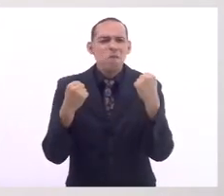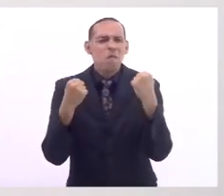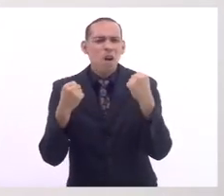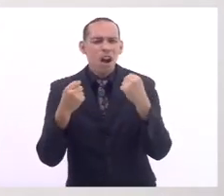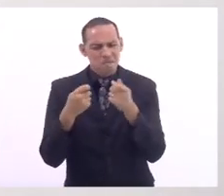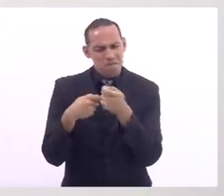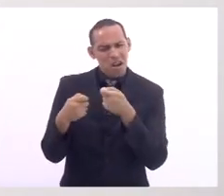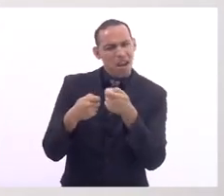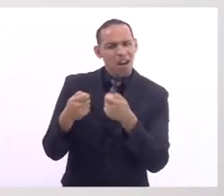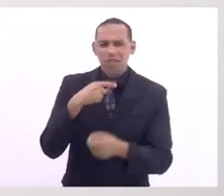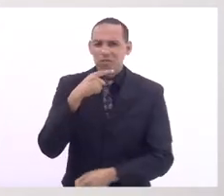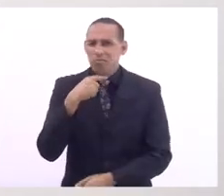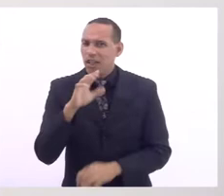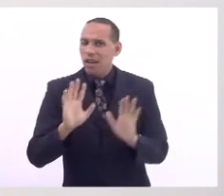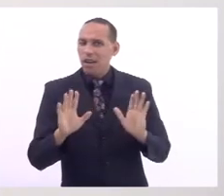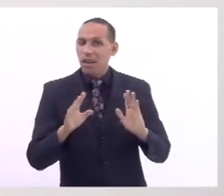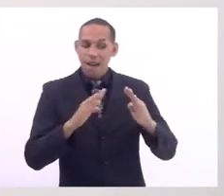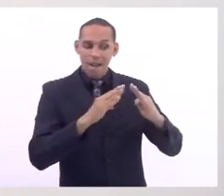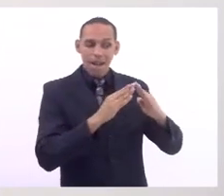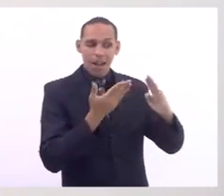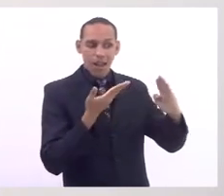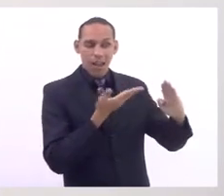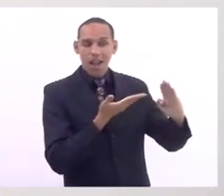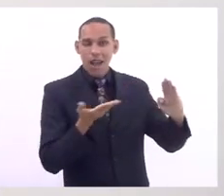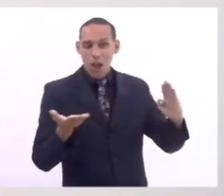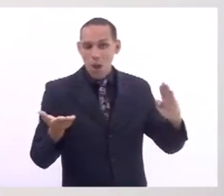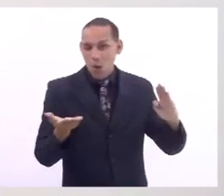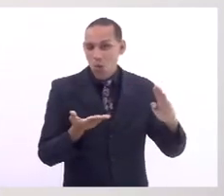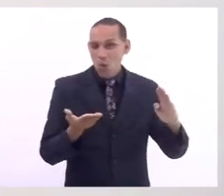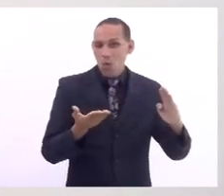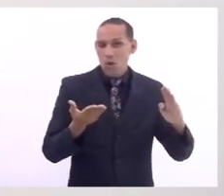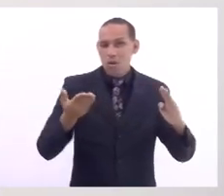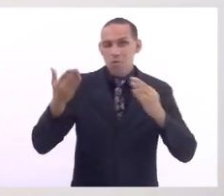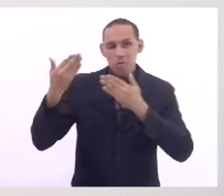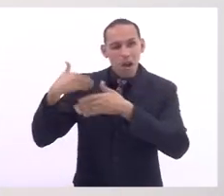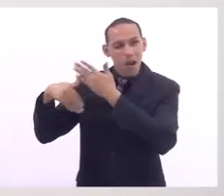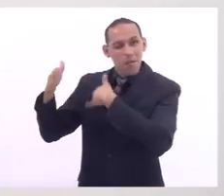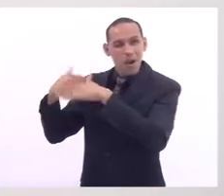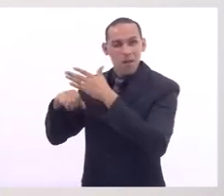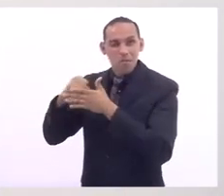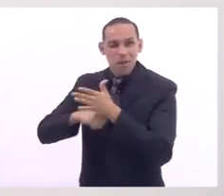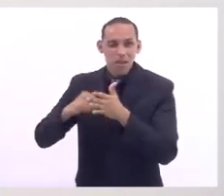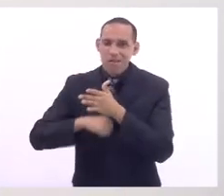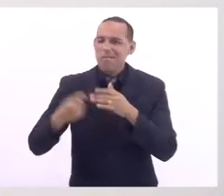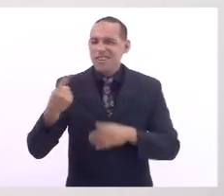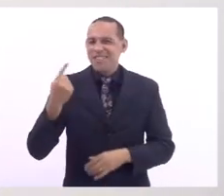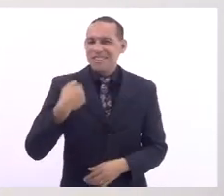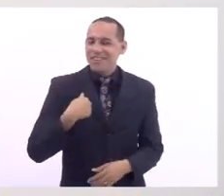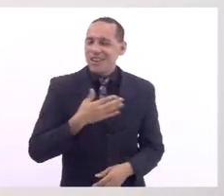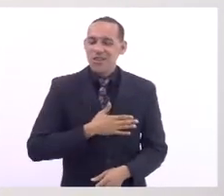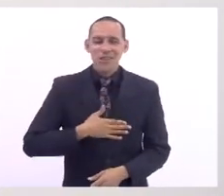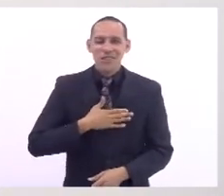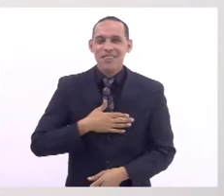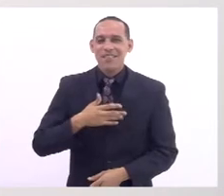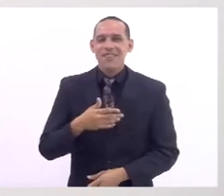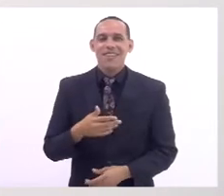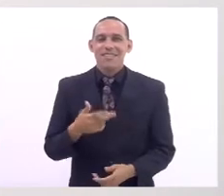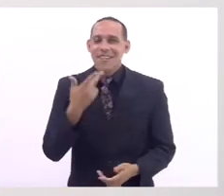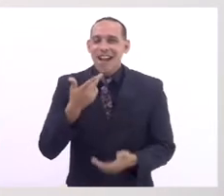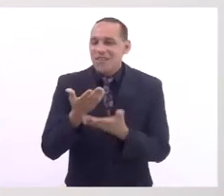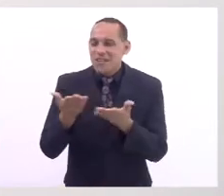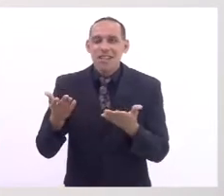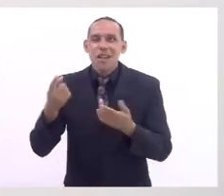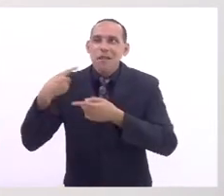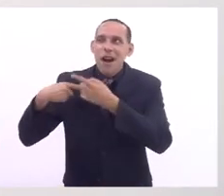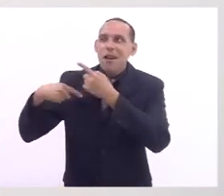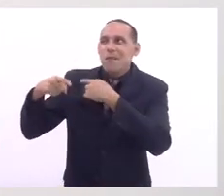negociável em casa hoje lá das nossas primeiras brigas e eu gostei muito do Giro fantástica que